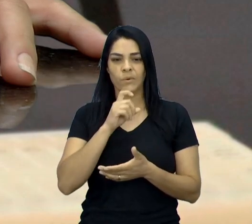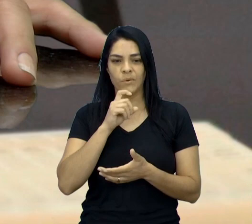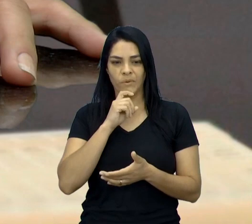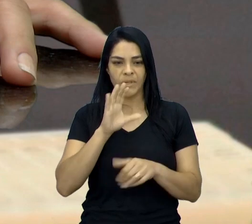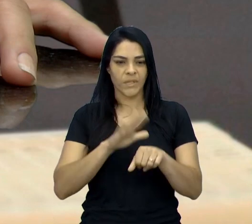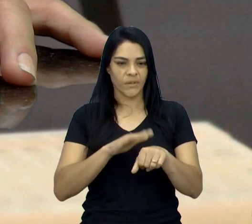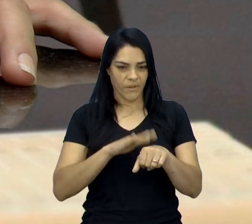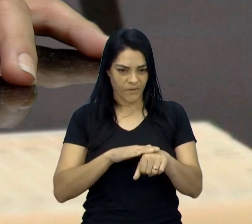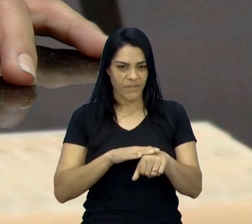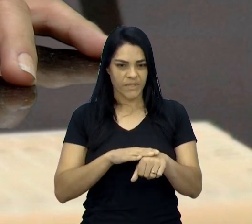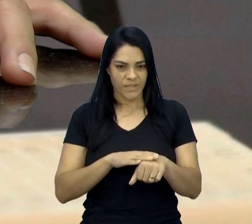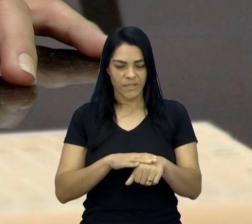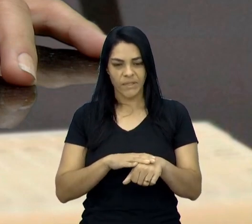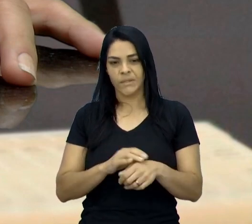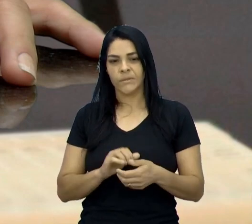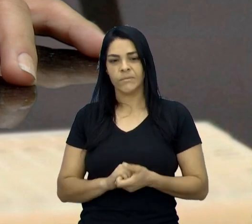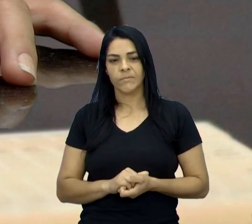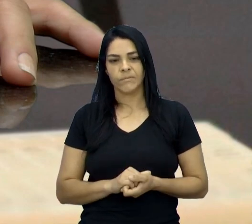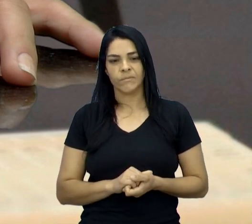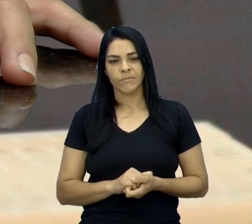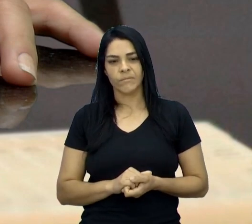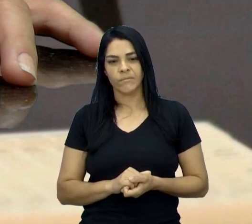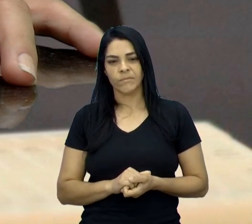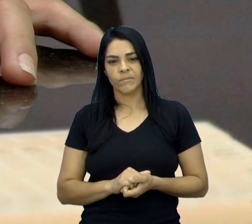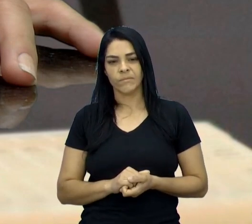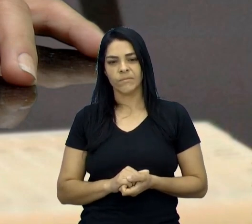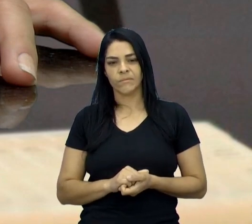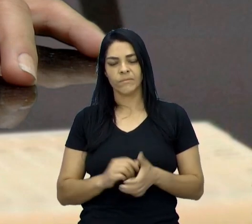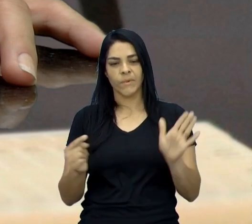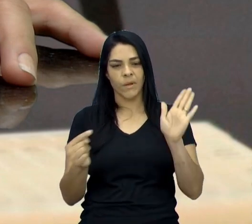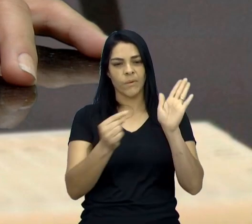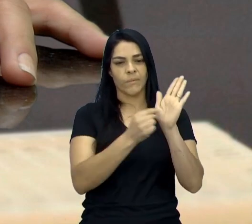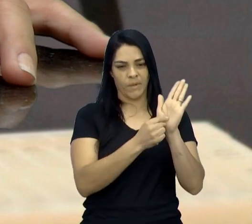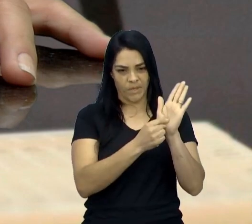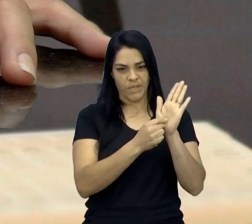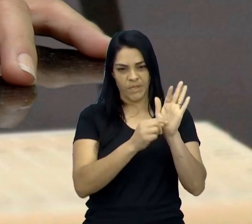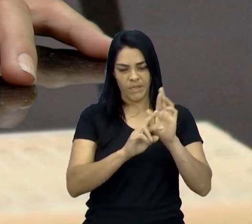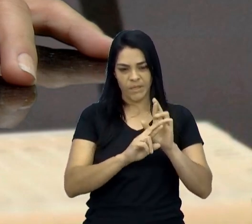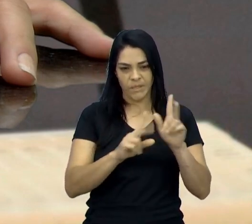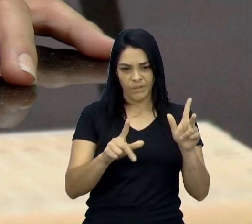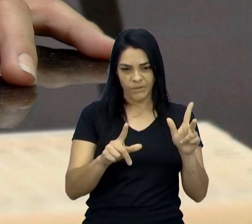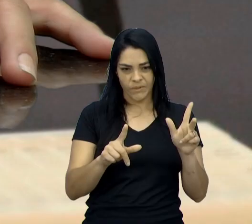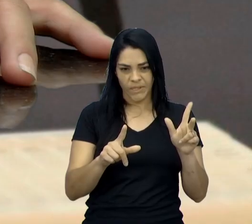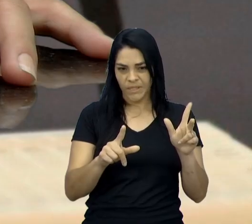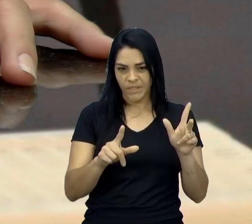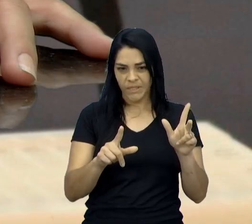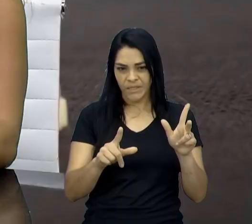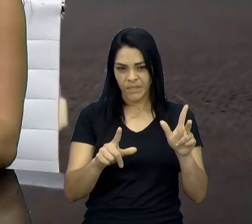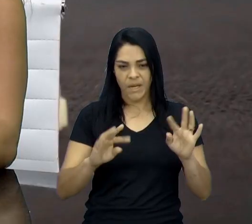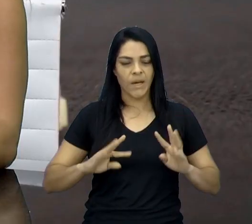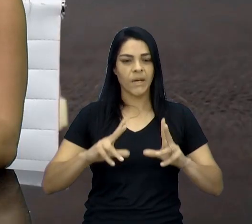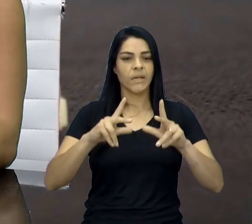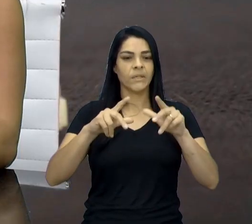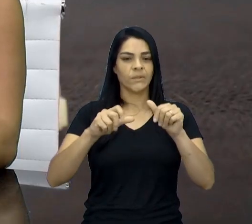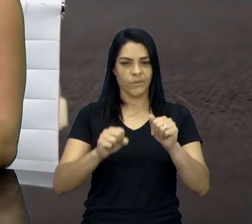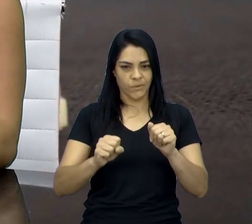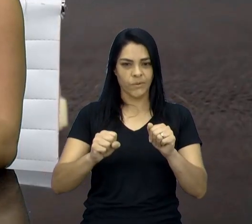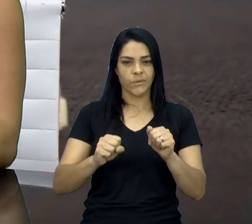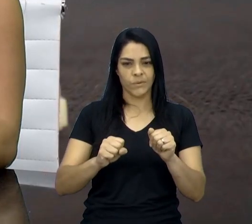fazendo isso. Caso você aperte o botão diferente, ó, ele toca todos os LEDs,